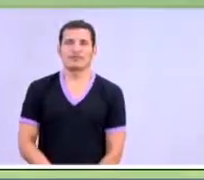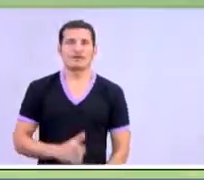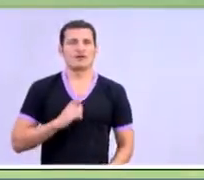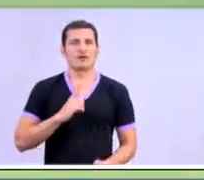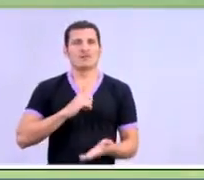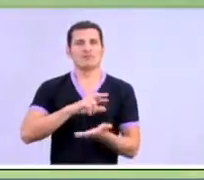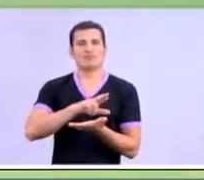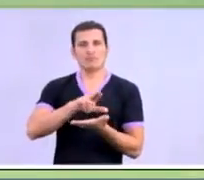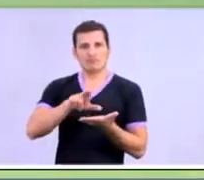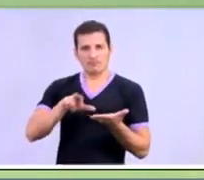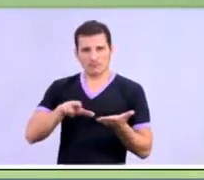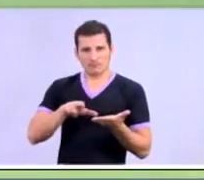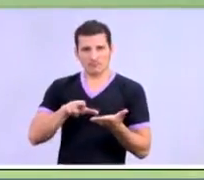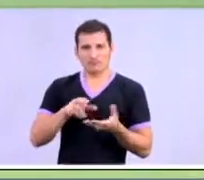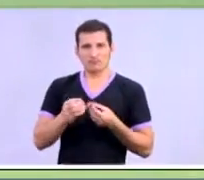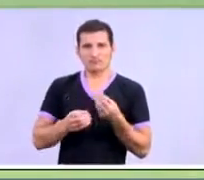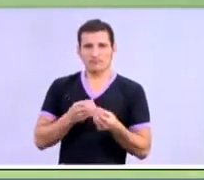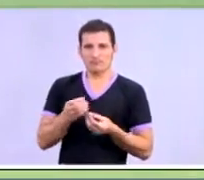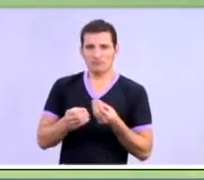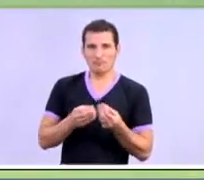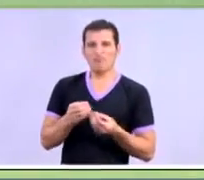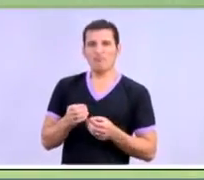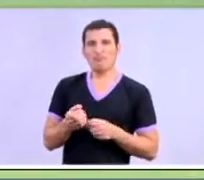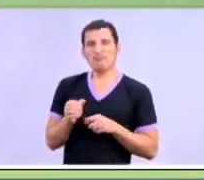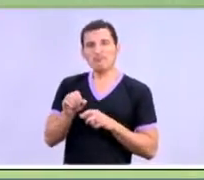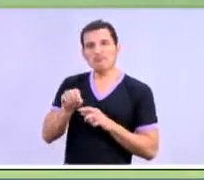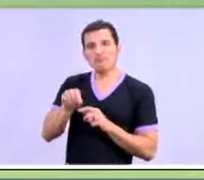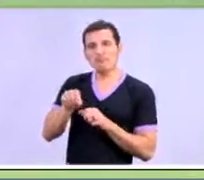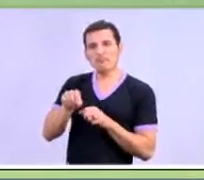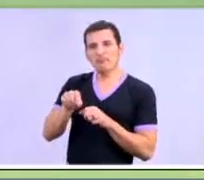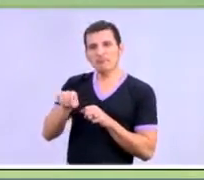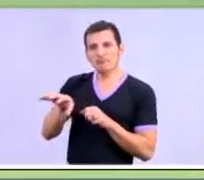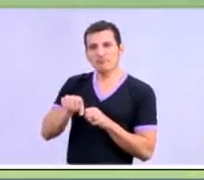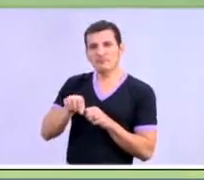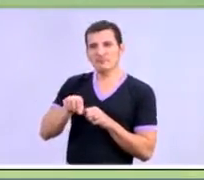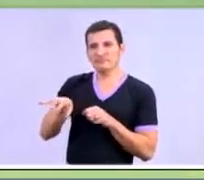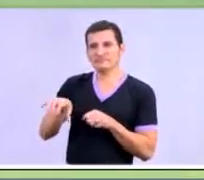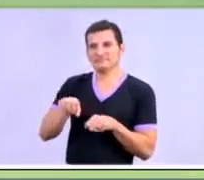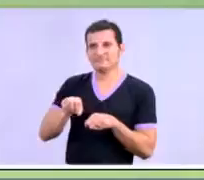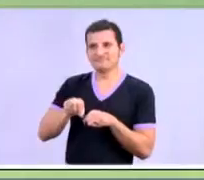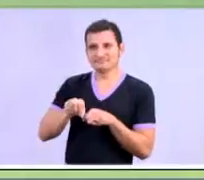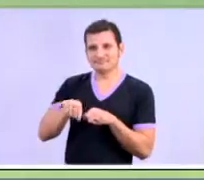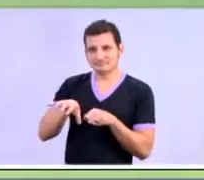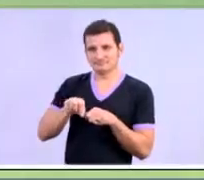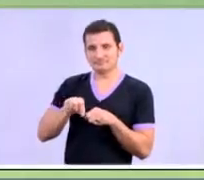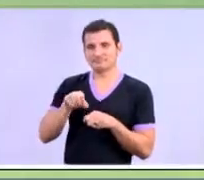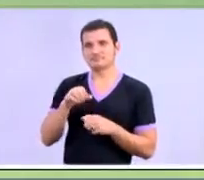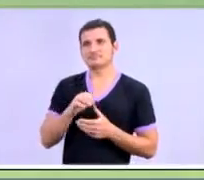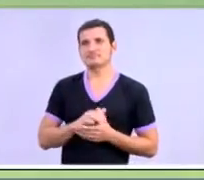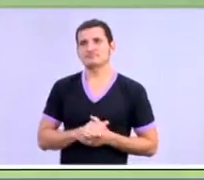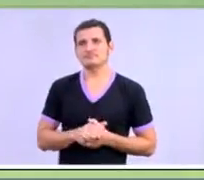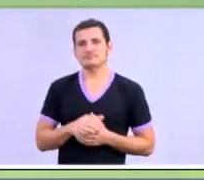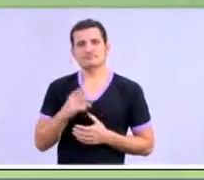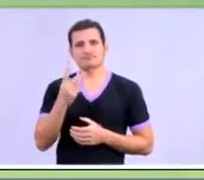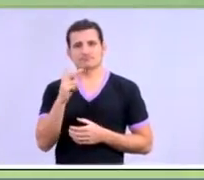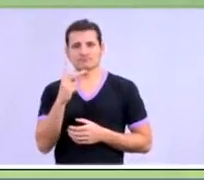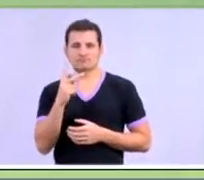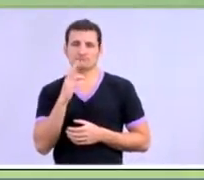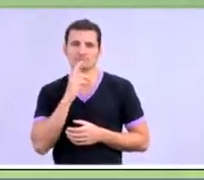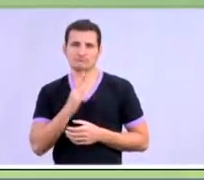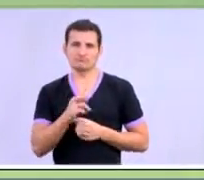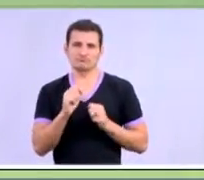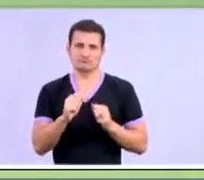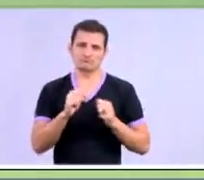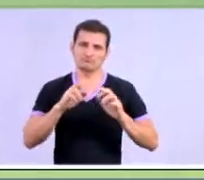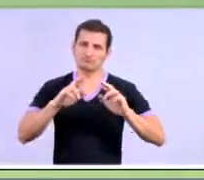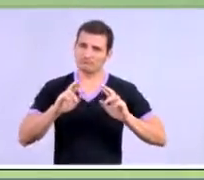várias maneiras, né, de enviar o código usando uma lanterna. A sua solução pode ser diferente, né, da que a gente está